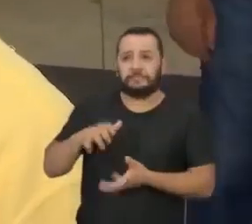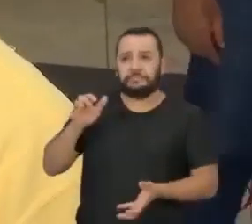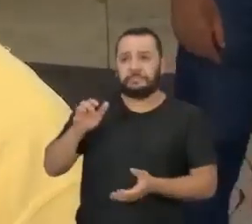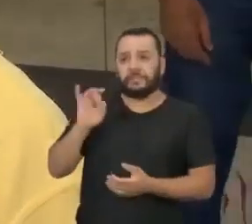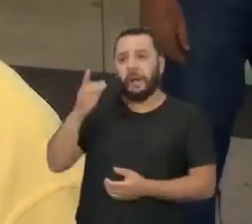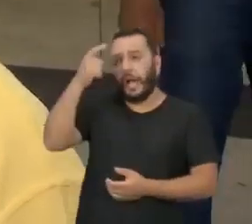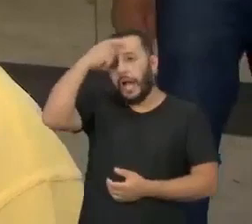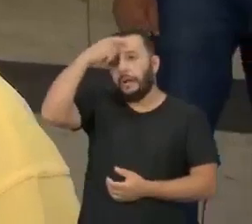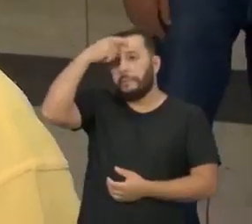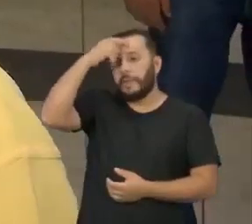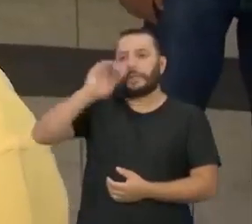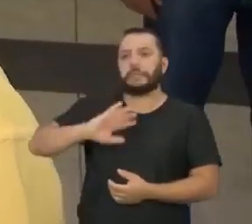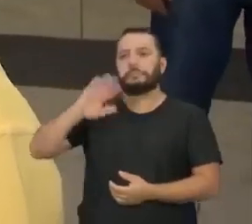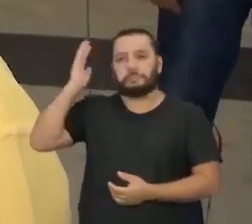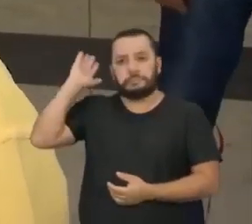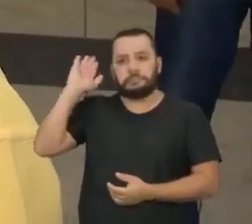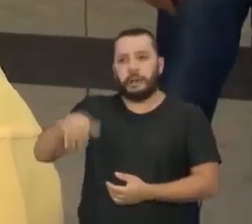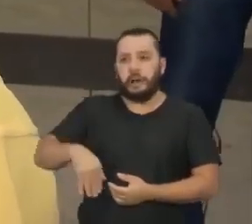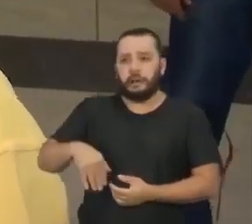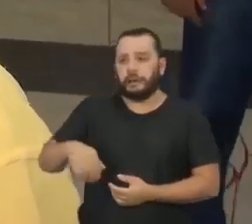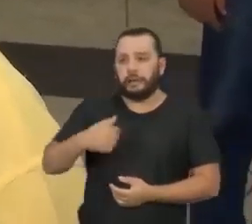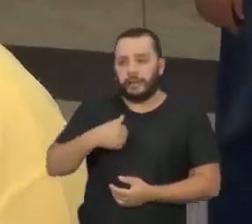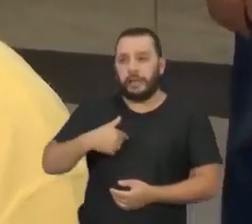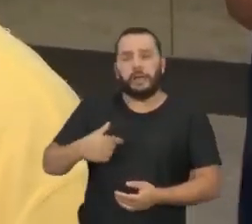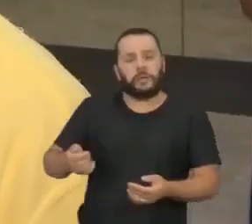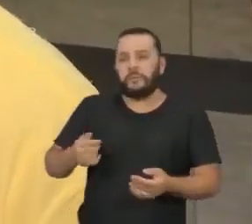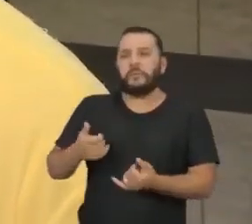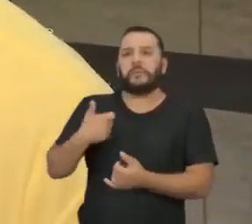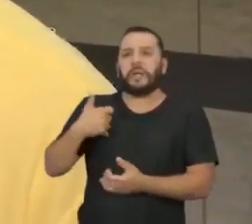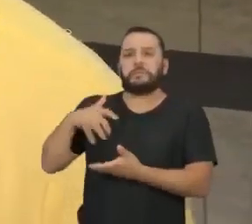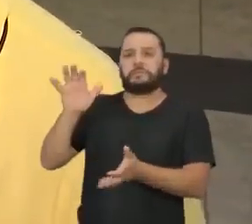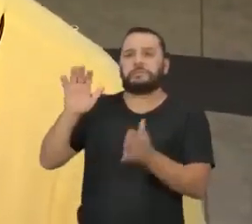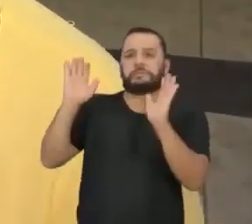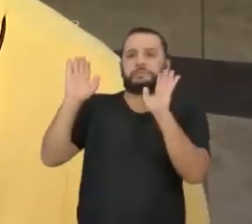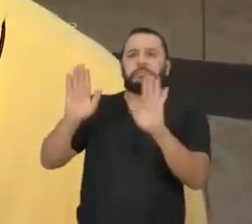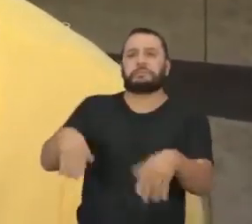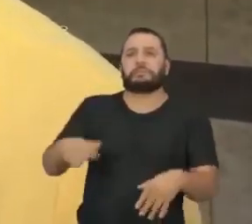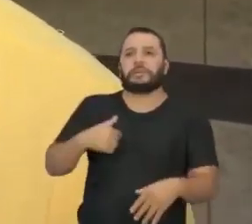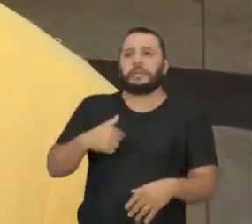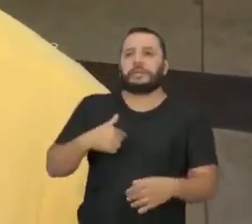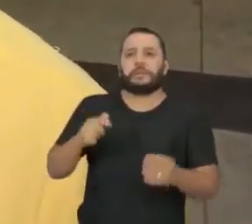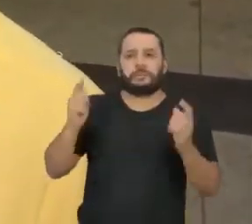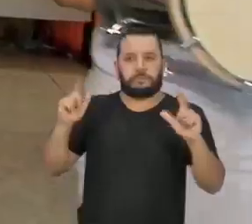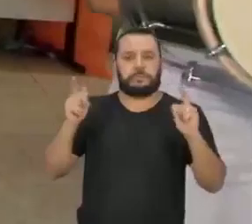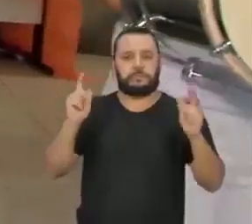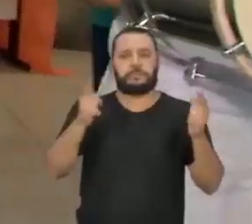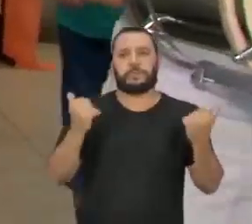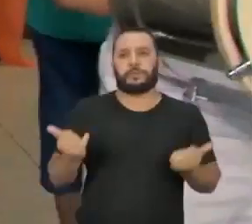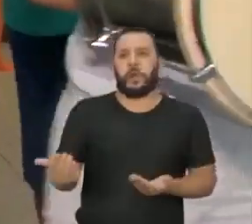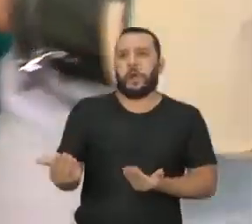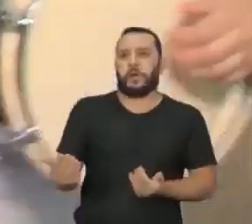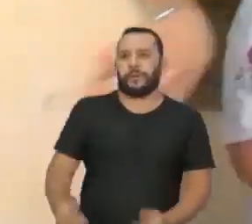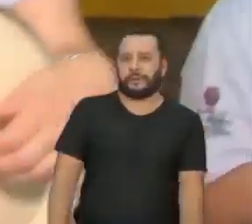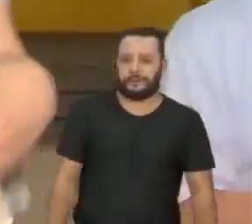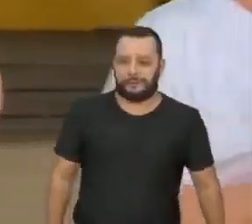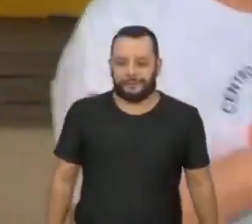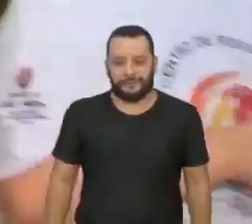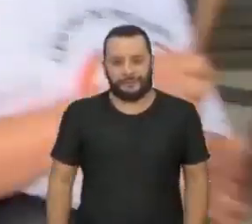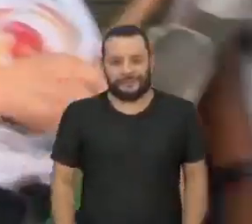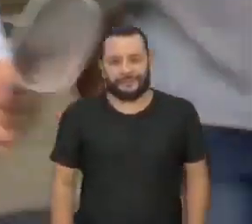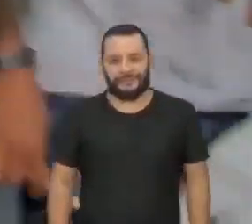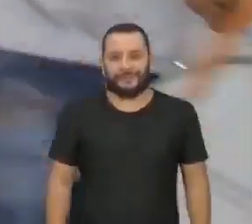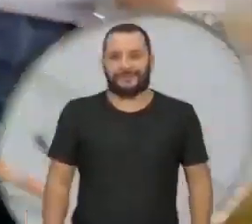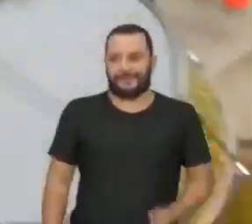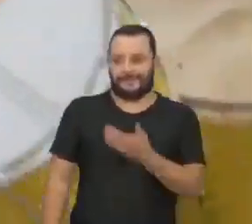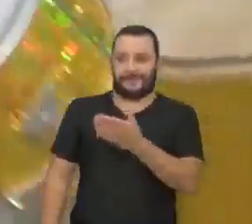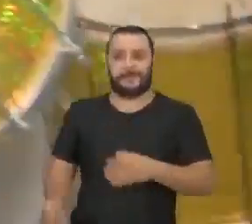de quem quer, porque para mim não existe velhice, para mim tudo é juventude. Essa é